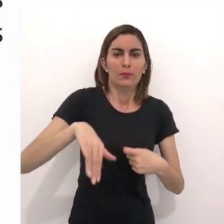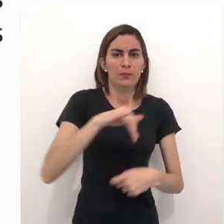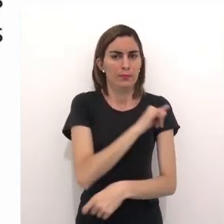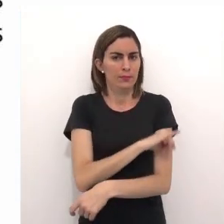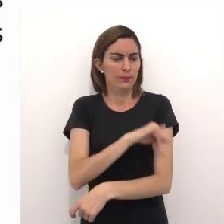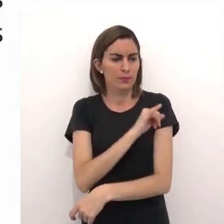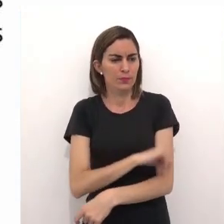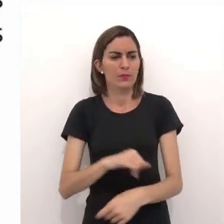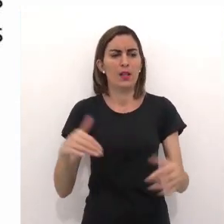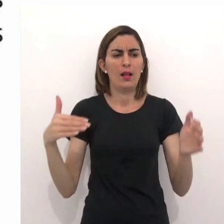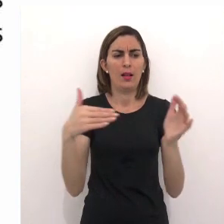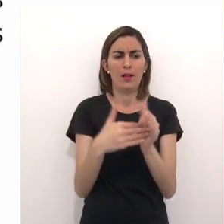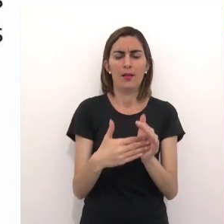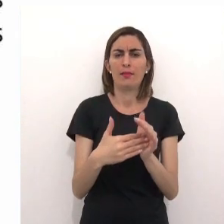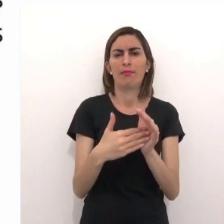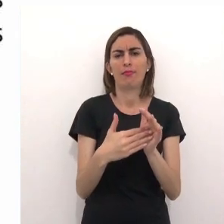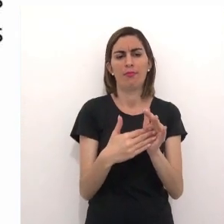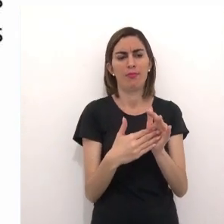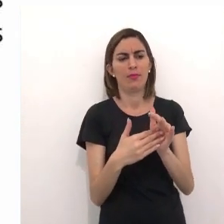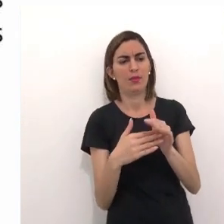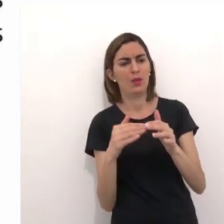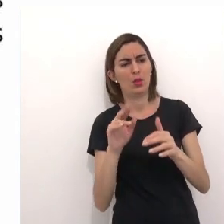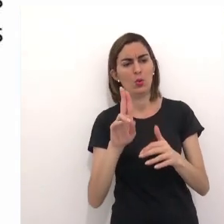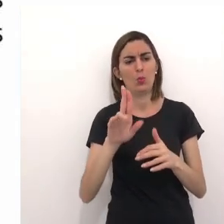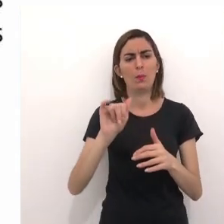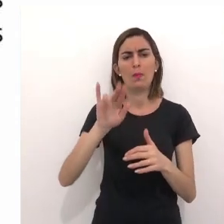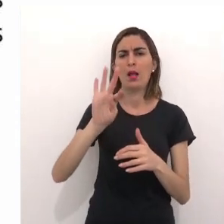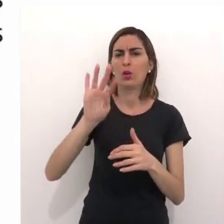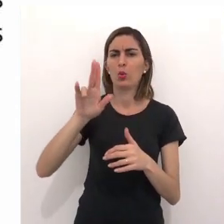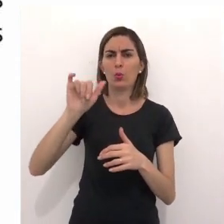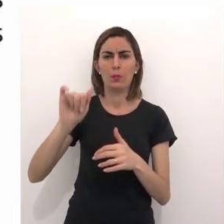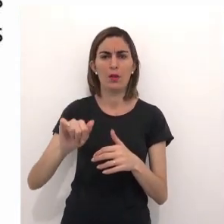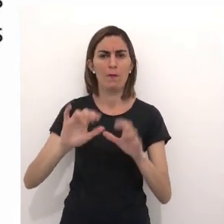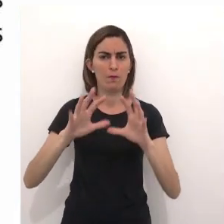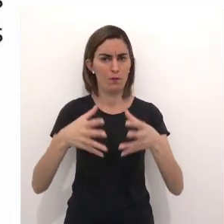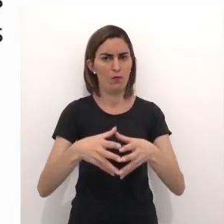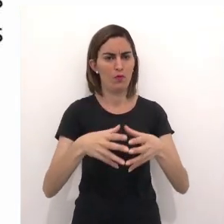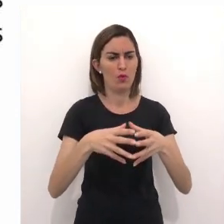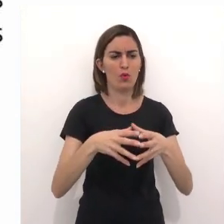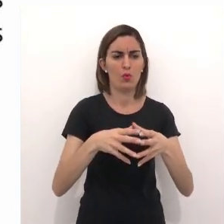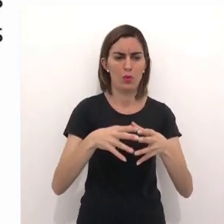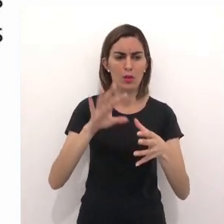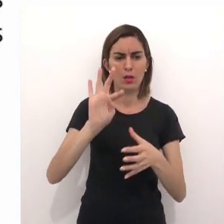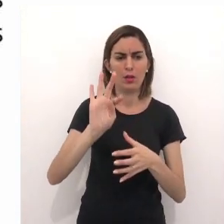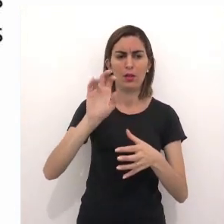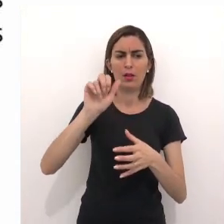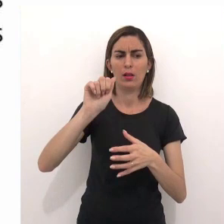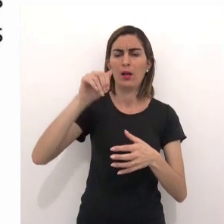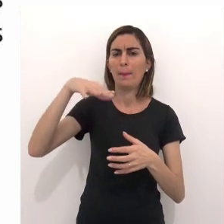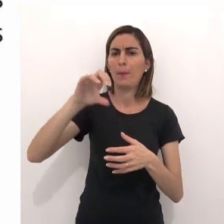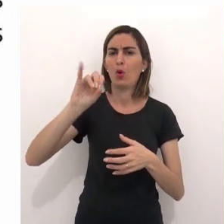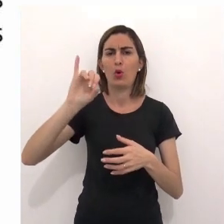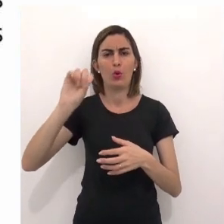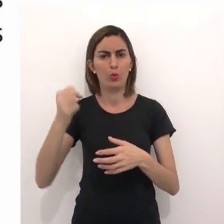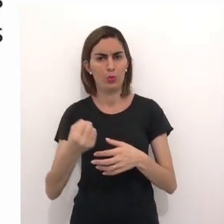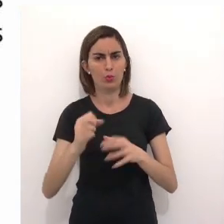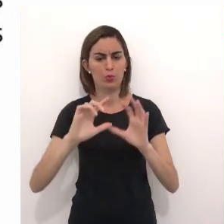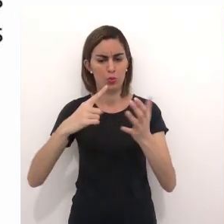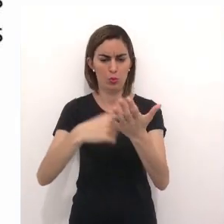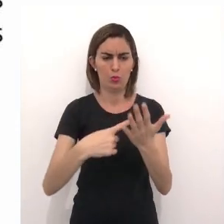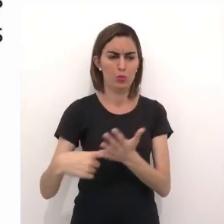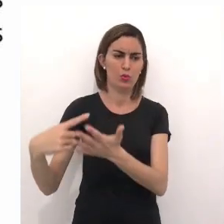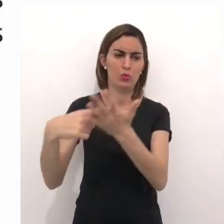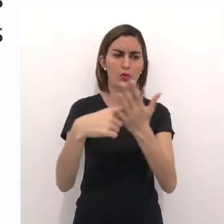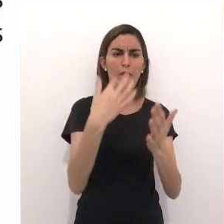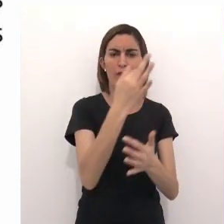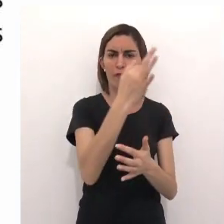Janeiro até Ubatuba, formaram a Confederação dos Tamoios, que, aliada aos